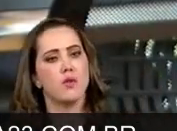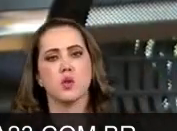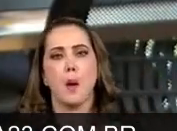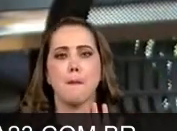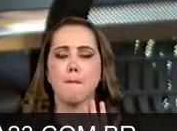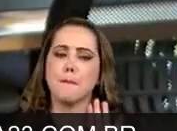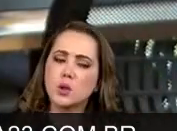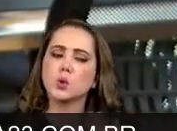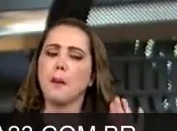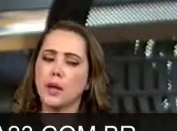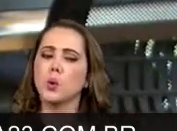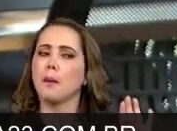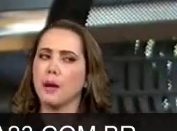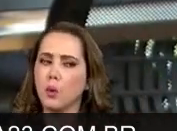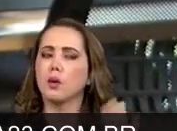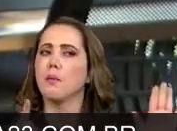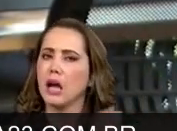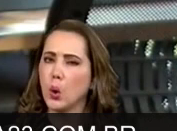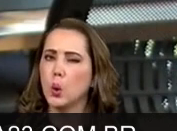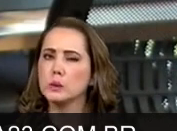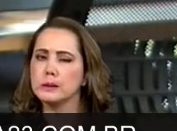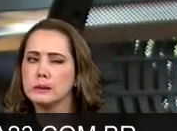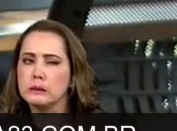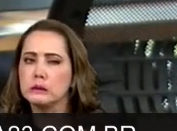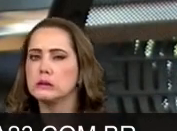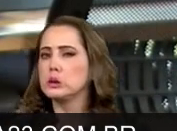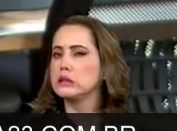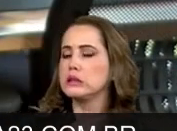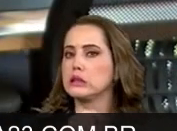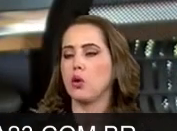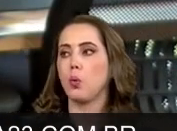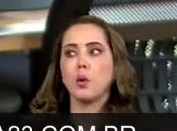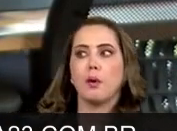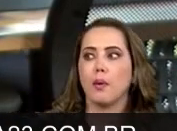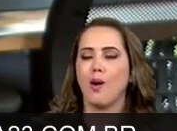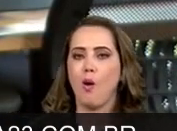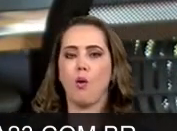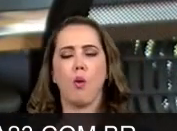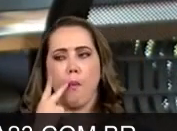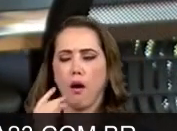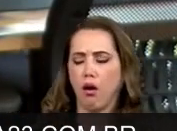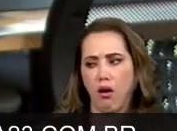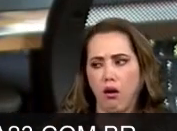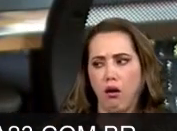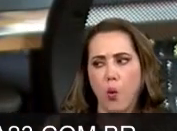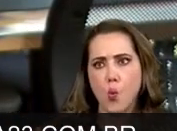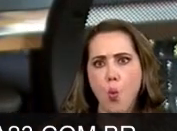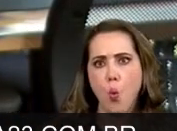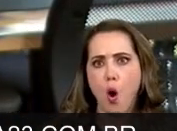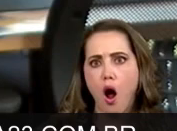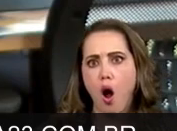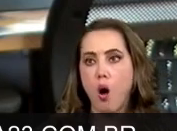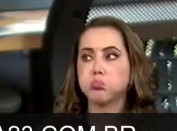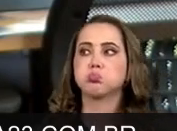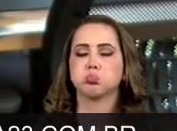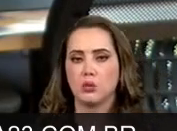diagnóstico começa a levantar as questões, né, faz uma anamnese, um levantamento das queixas, o pai se identifica com essas dificuldades,